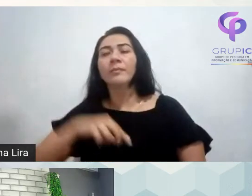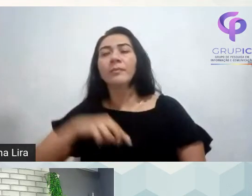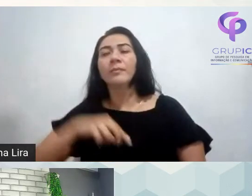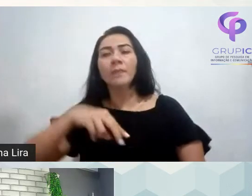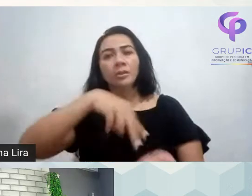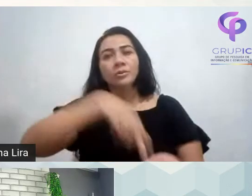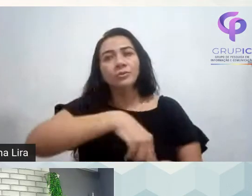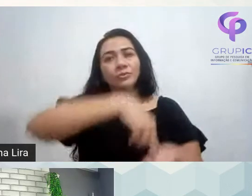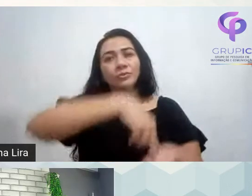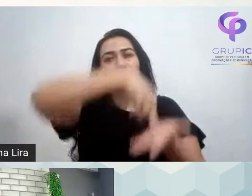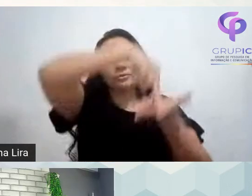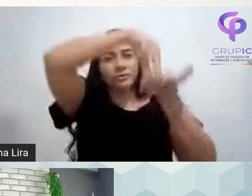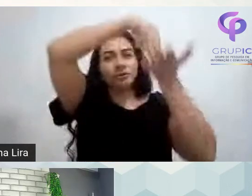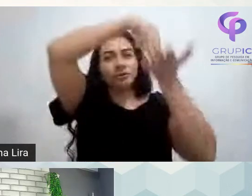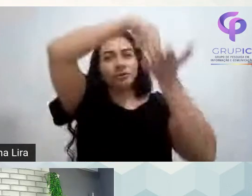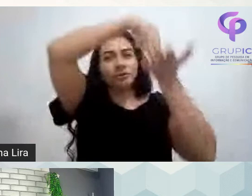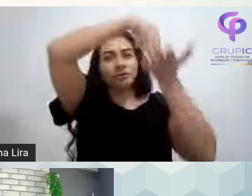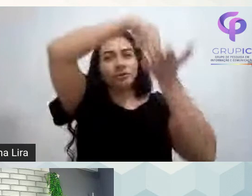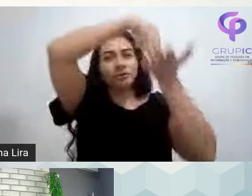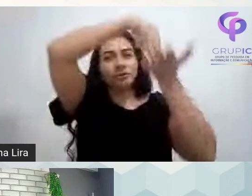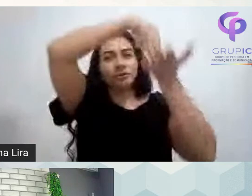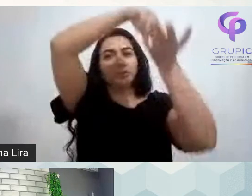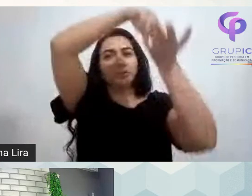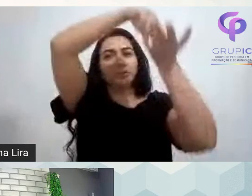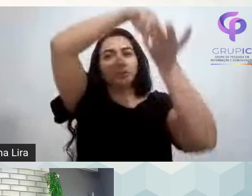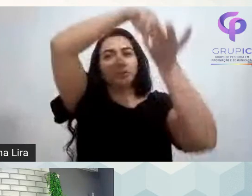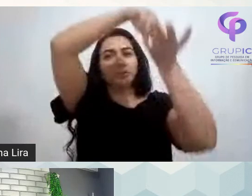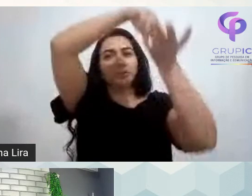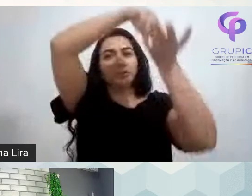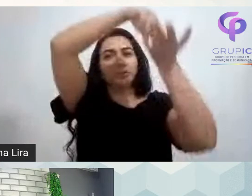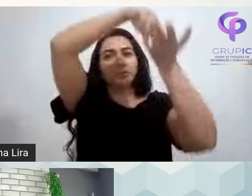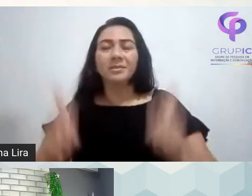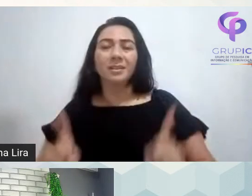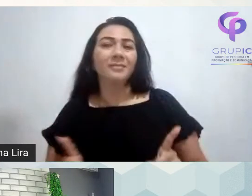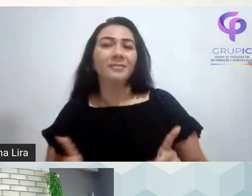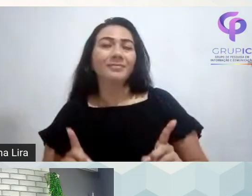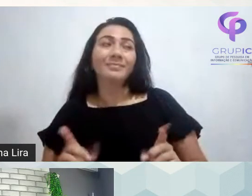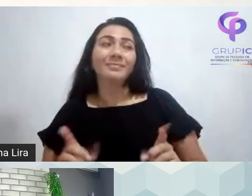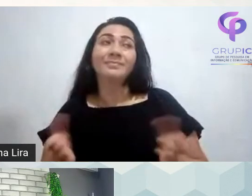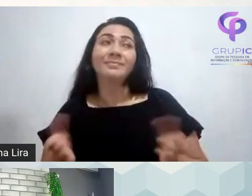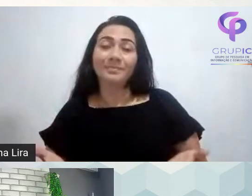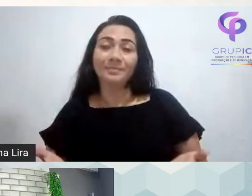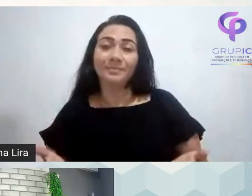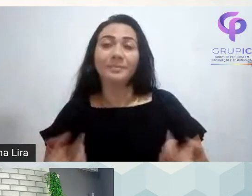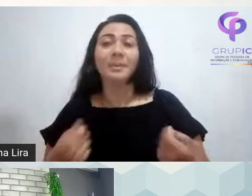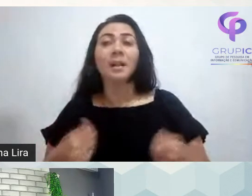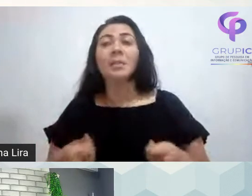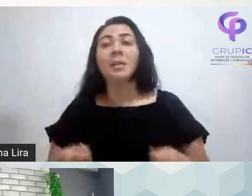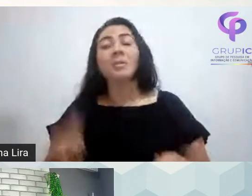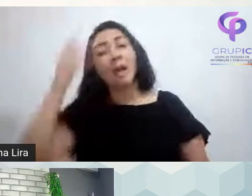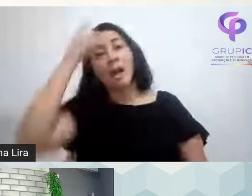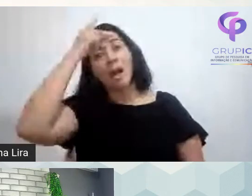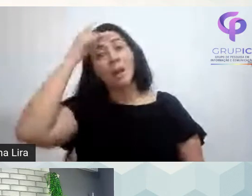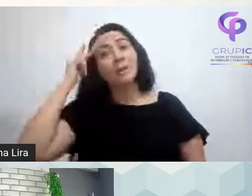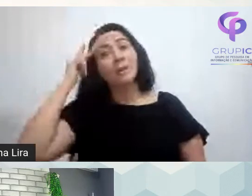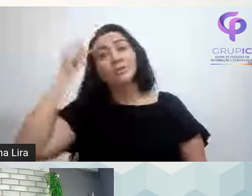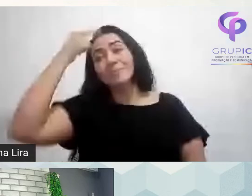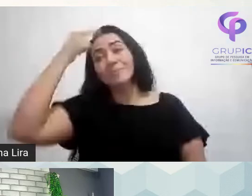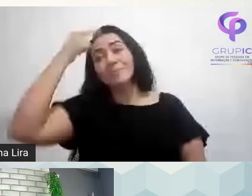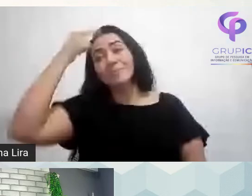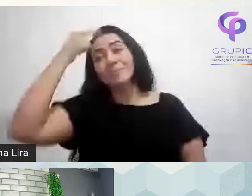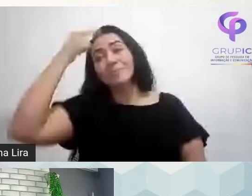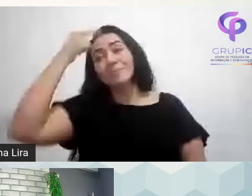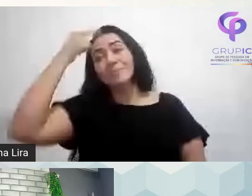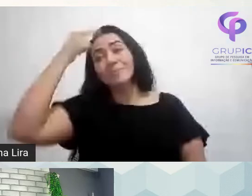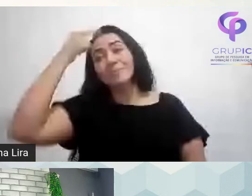a acessibilidade, fazer com que a pessoa tenha, nós, biblioteca, não é? Nós,